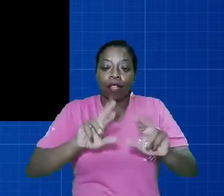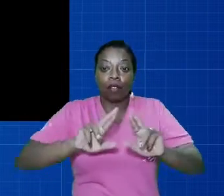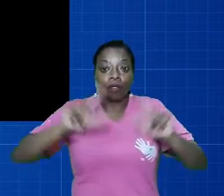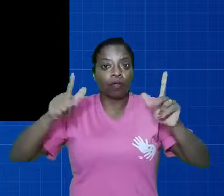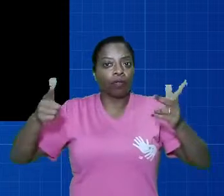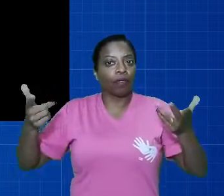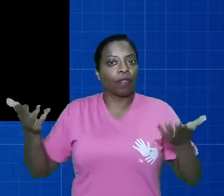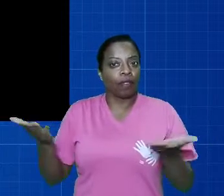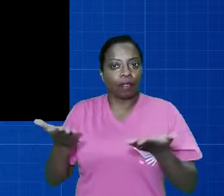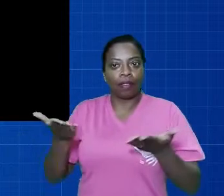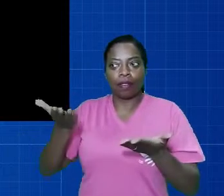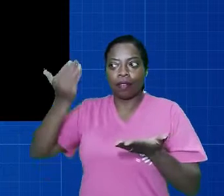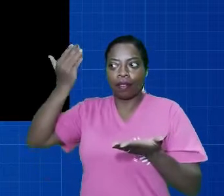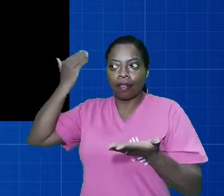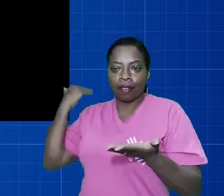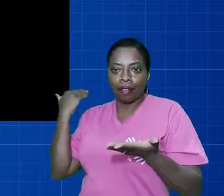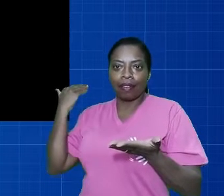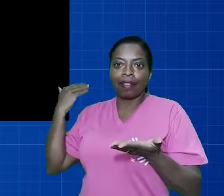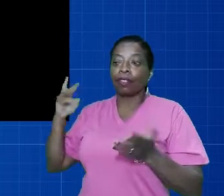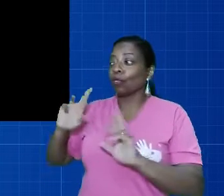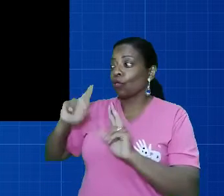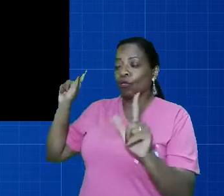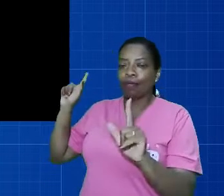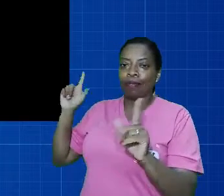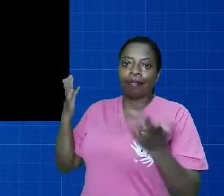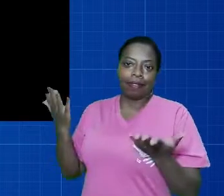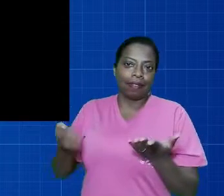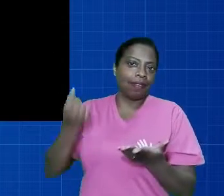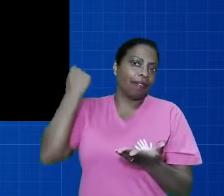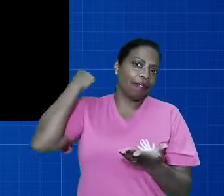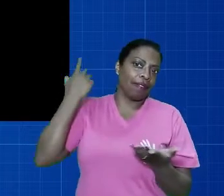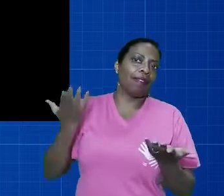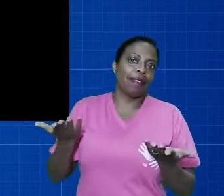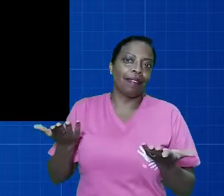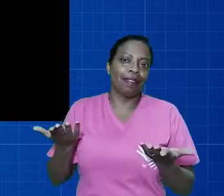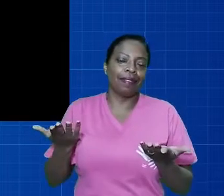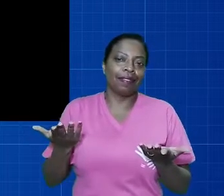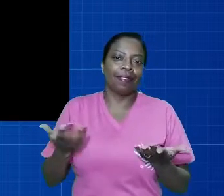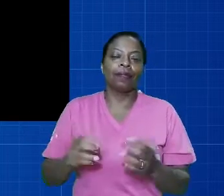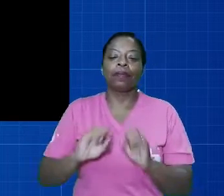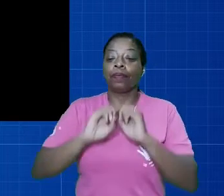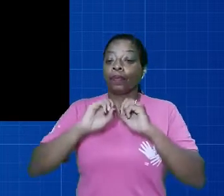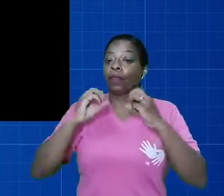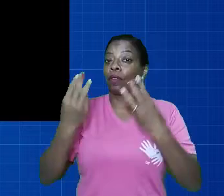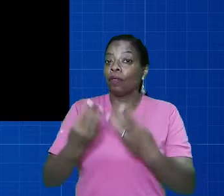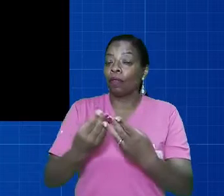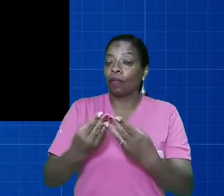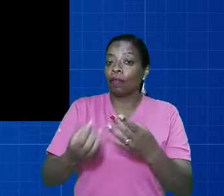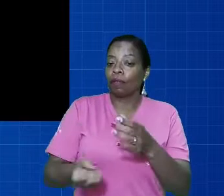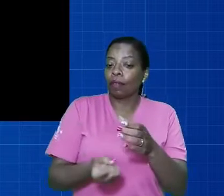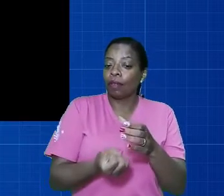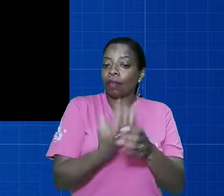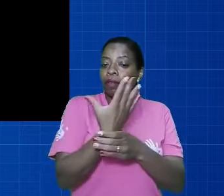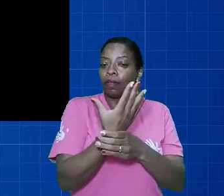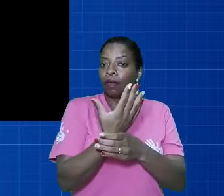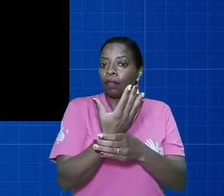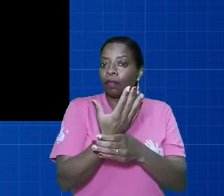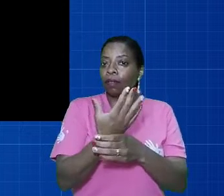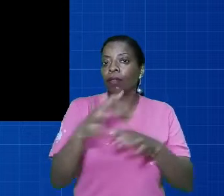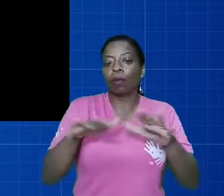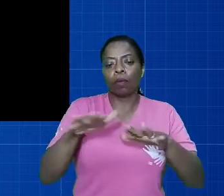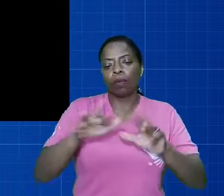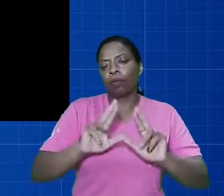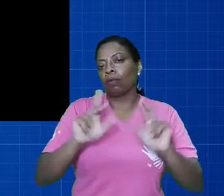contextos iniciais. Então, a oficina, ela surge ali num outro momento. Né, claro, ainda